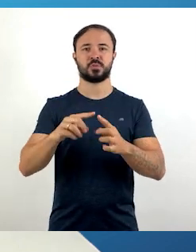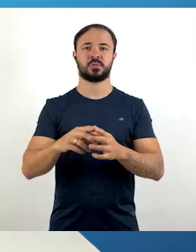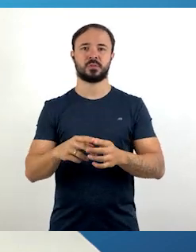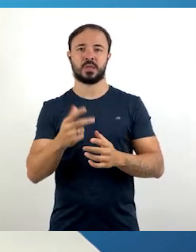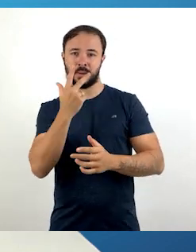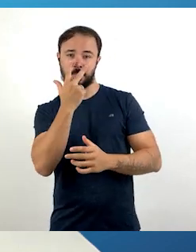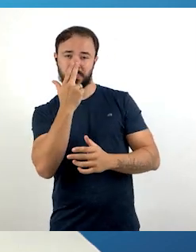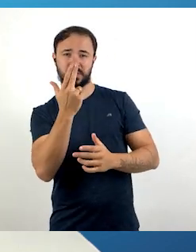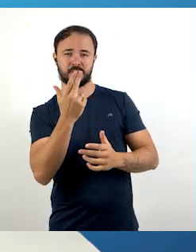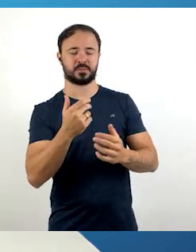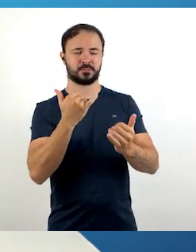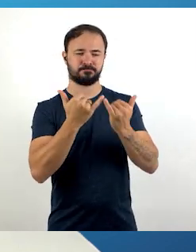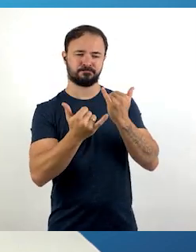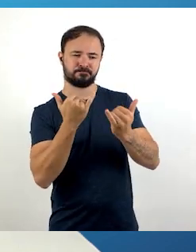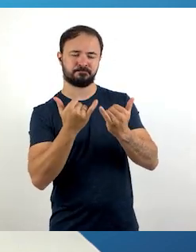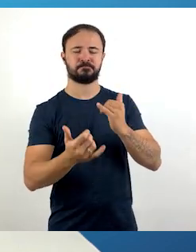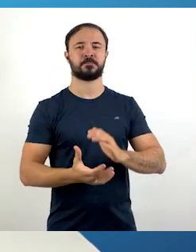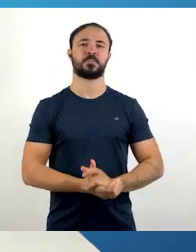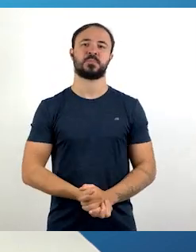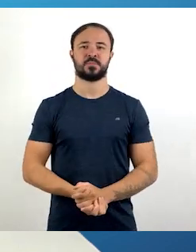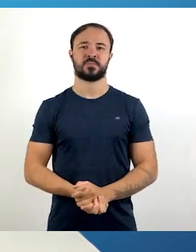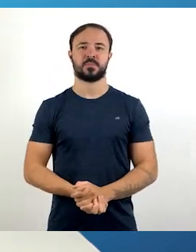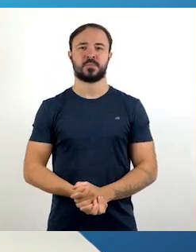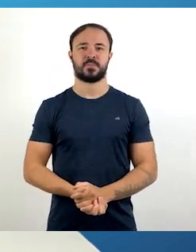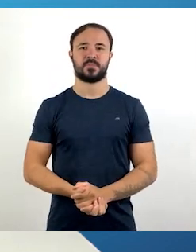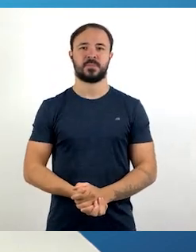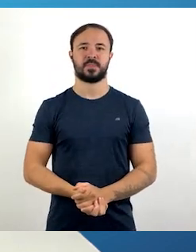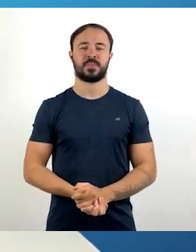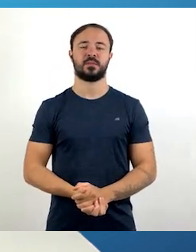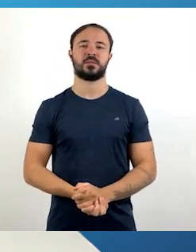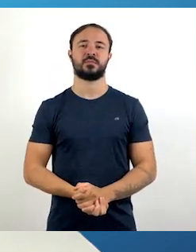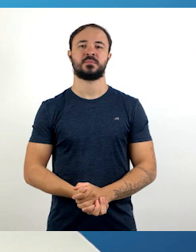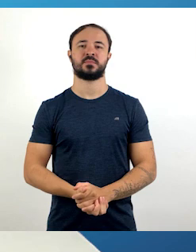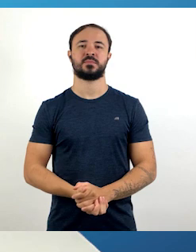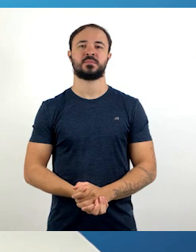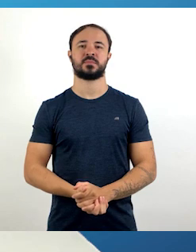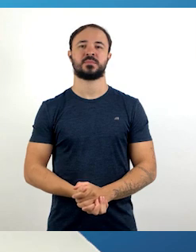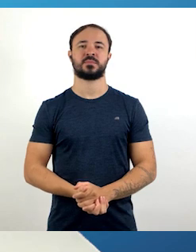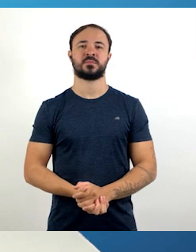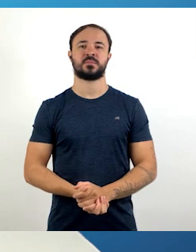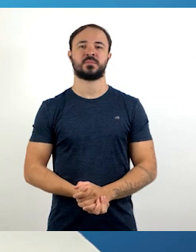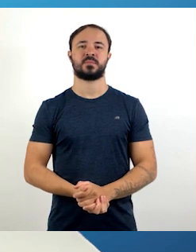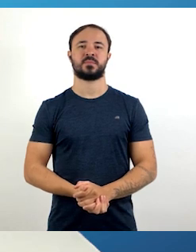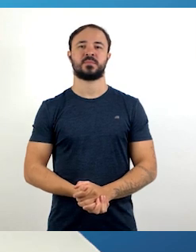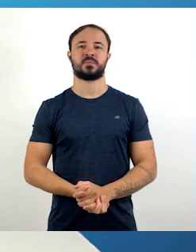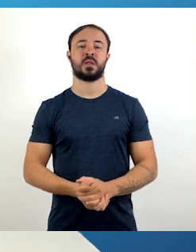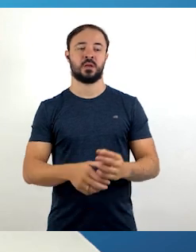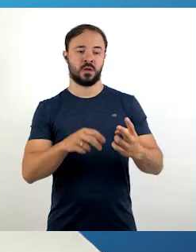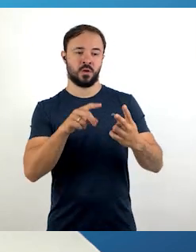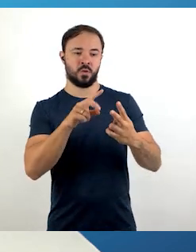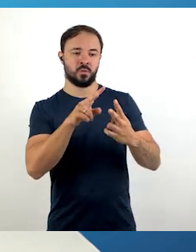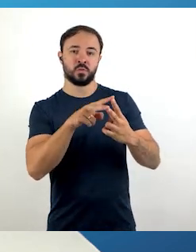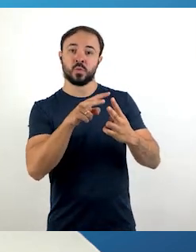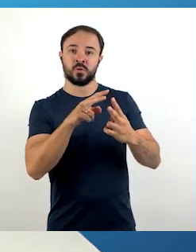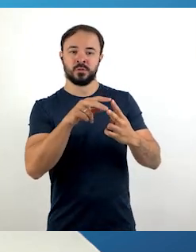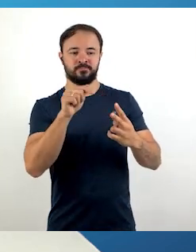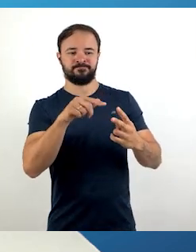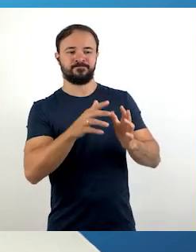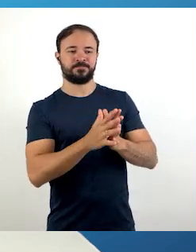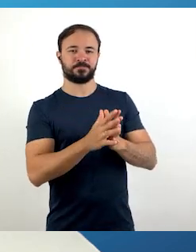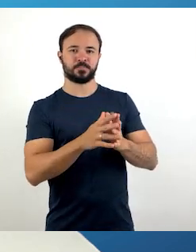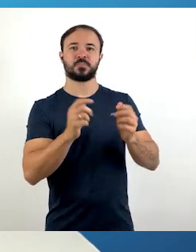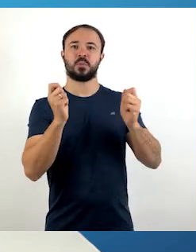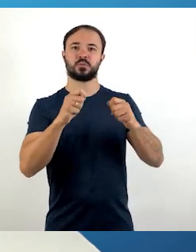de montagem. Tanto essa daqui, quanto essas duas que já estão formadas. Esses 2 frames